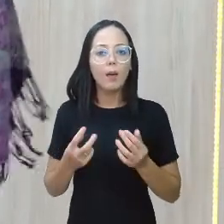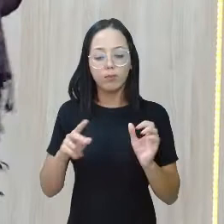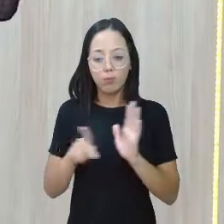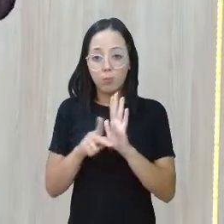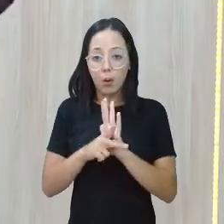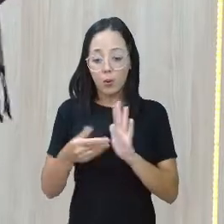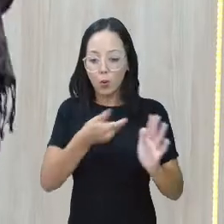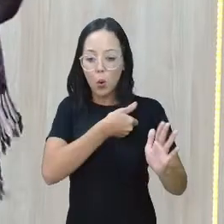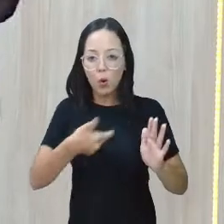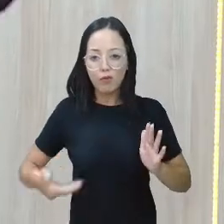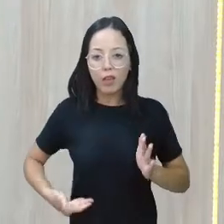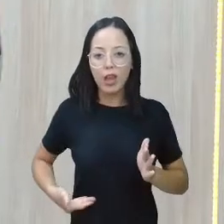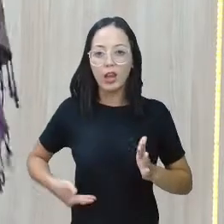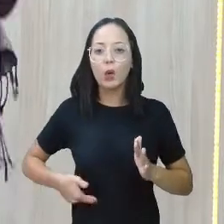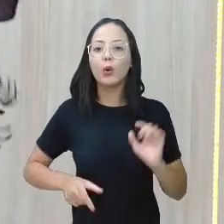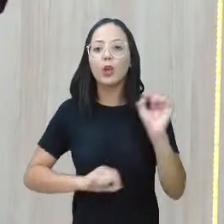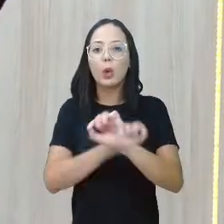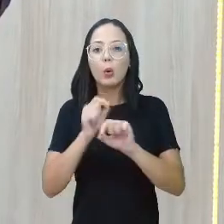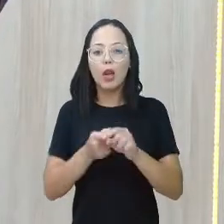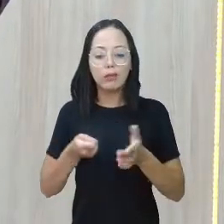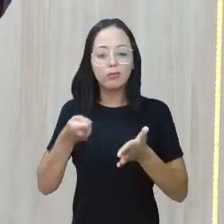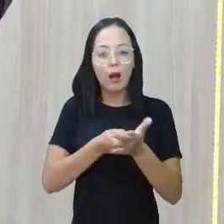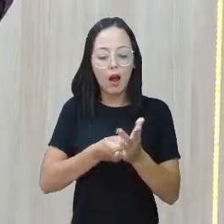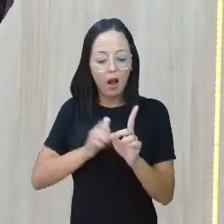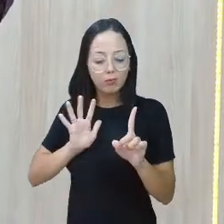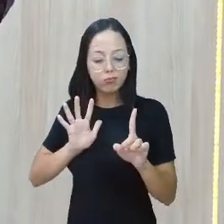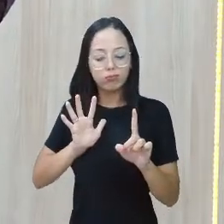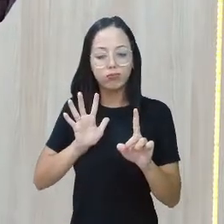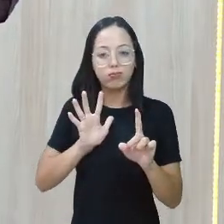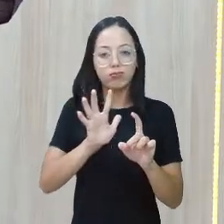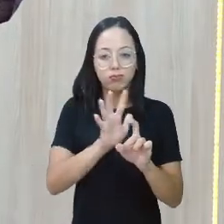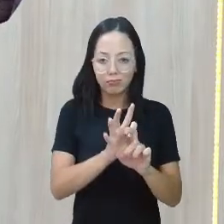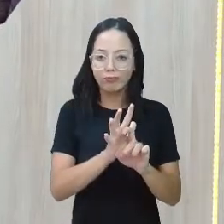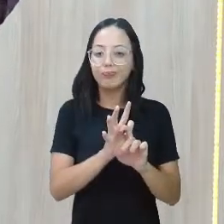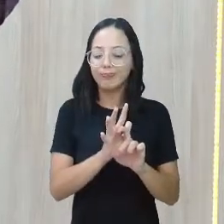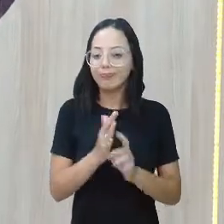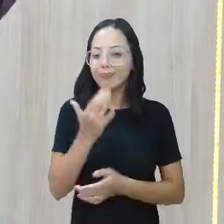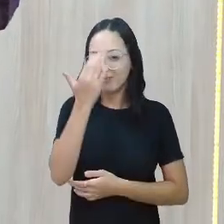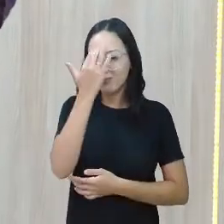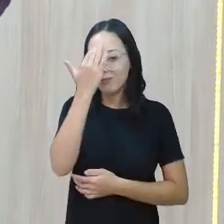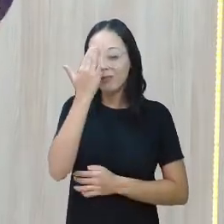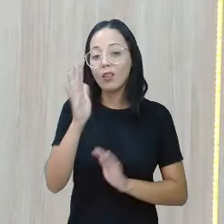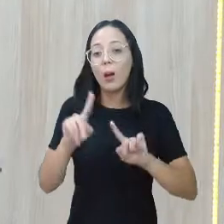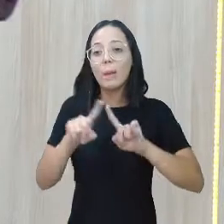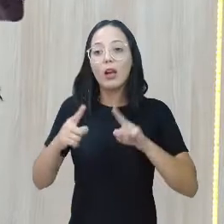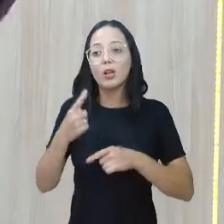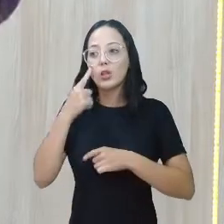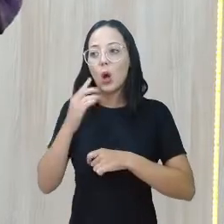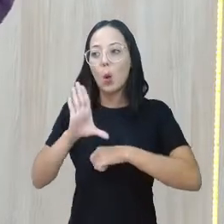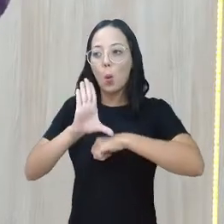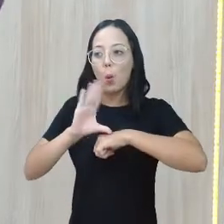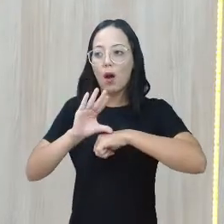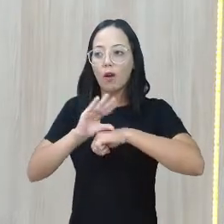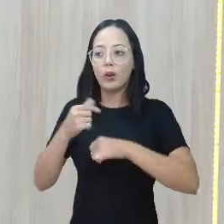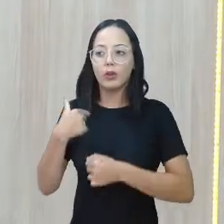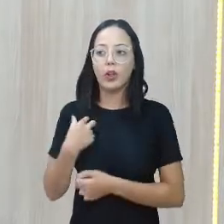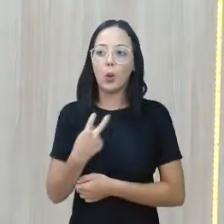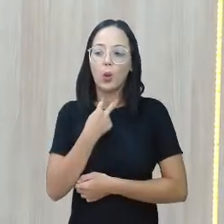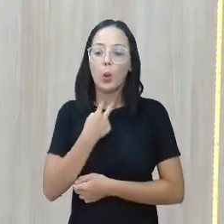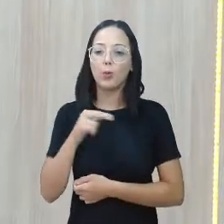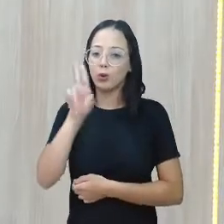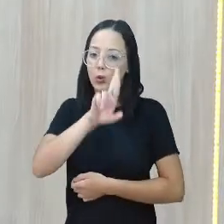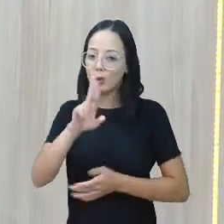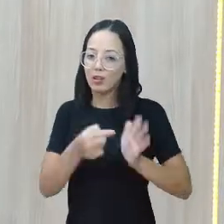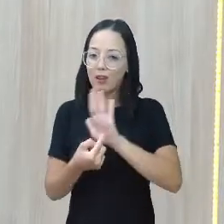poder armado que estava nos oprimindo. E uma das fotos que eu não pude usar para